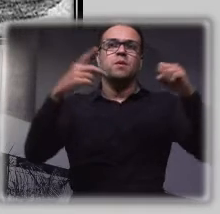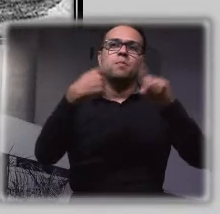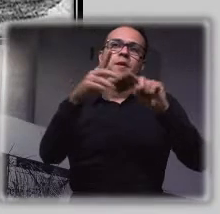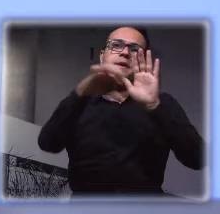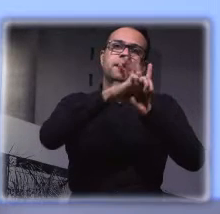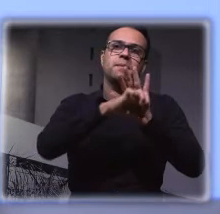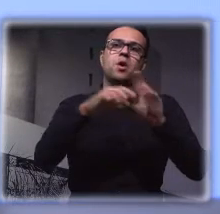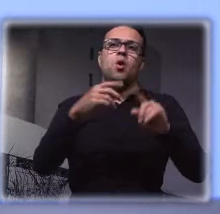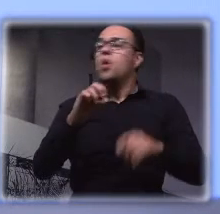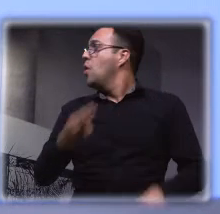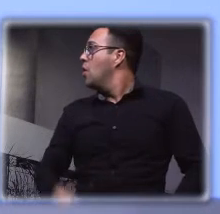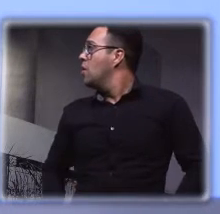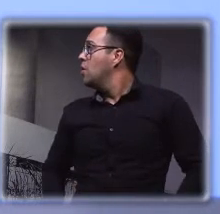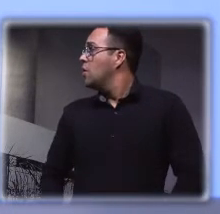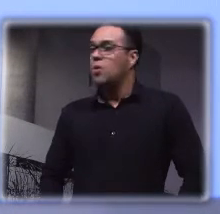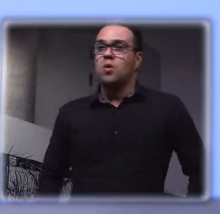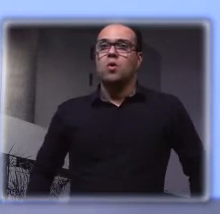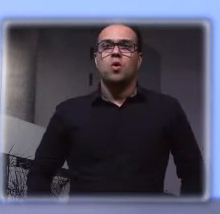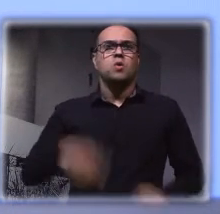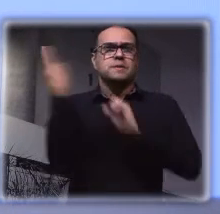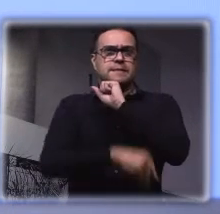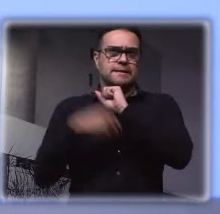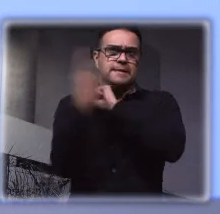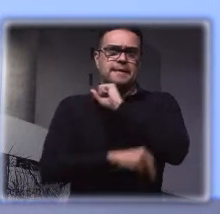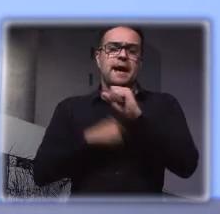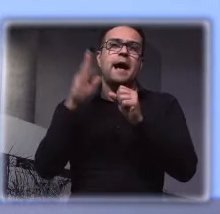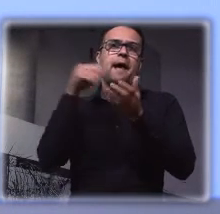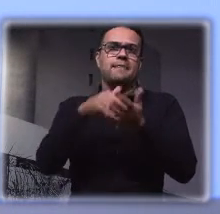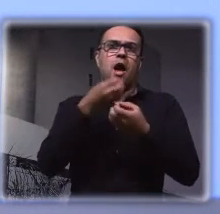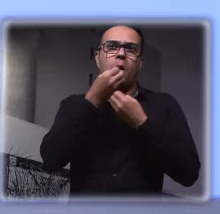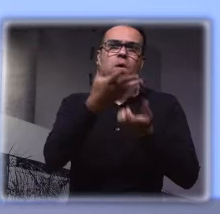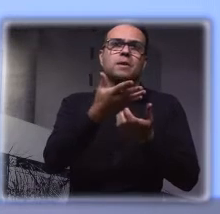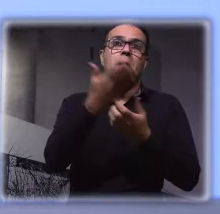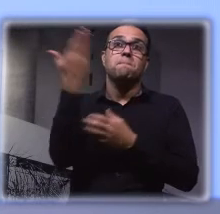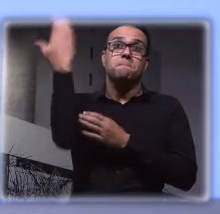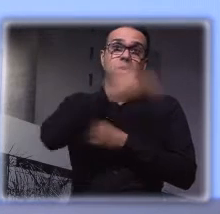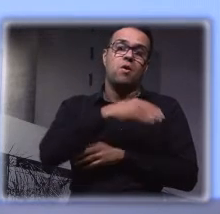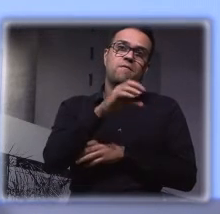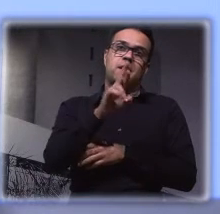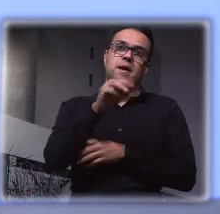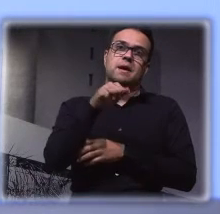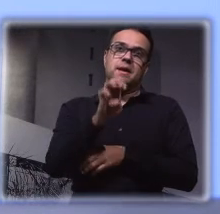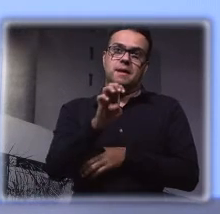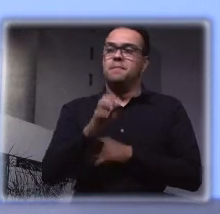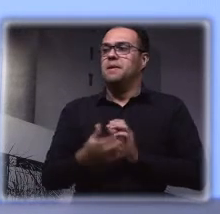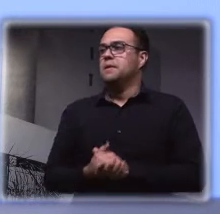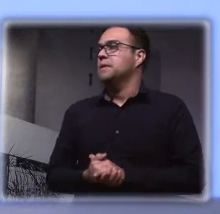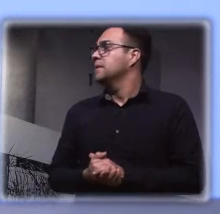Ou torturar alguém até que confessasse como meio de prova de crime.